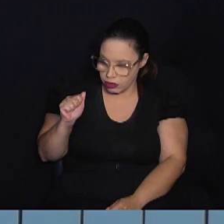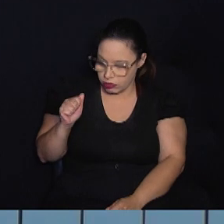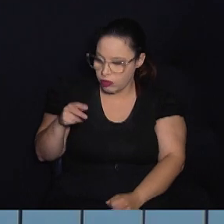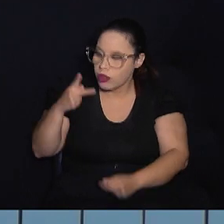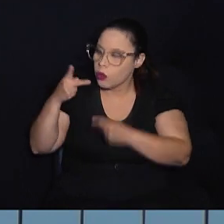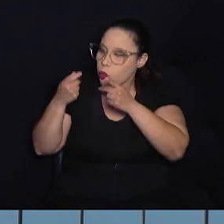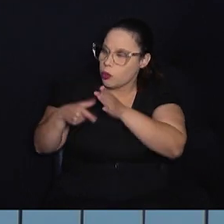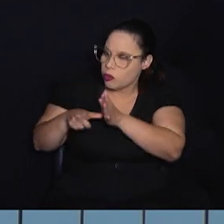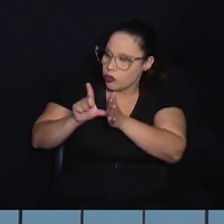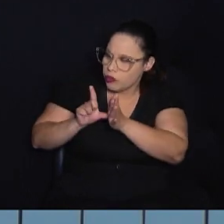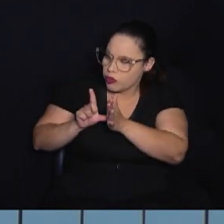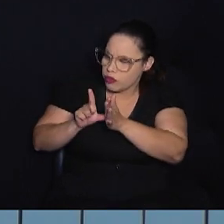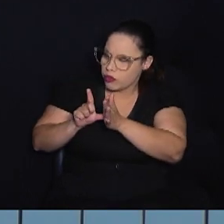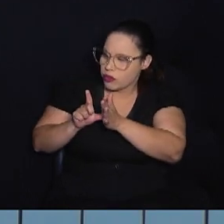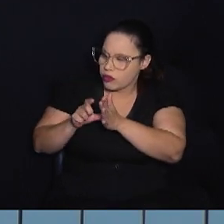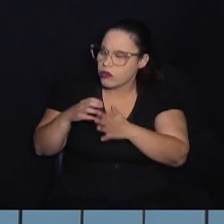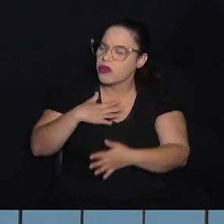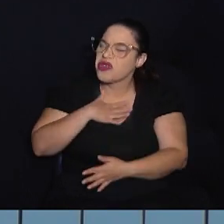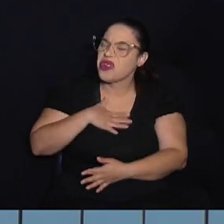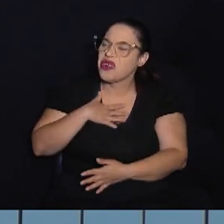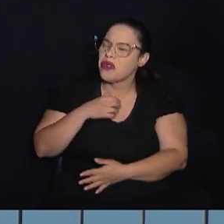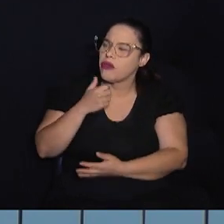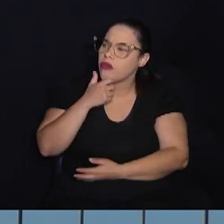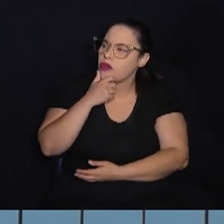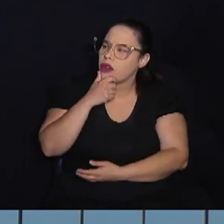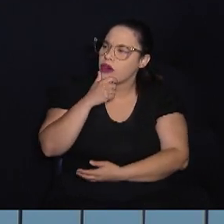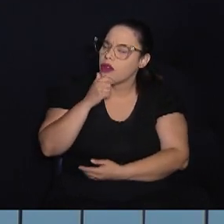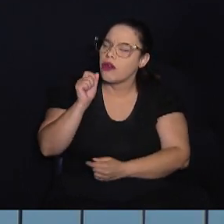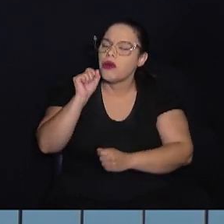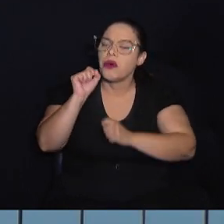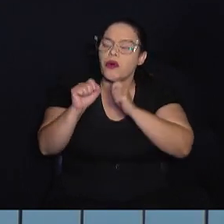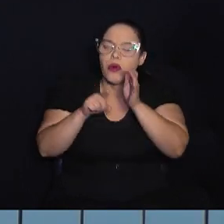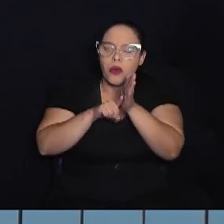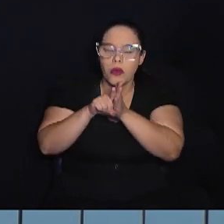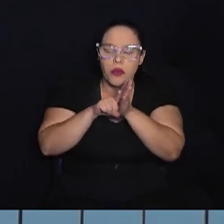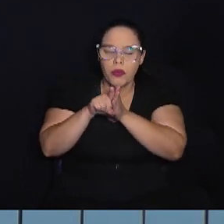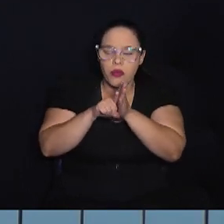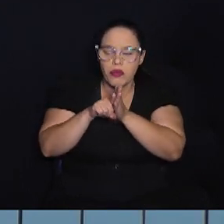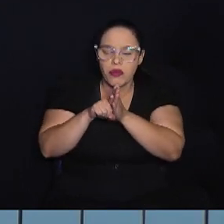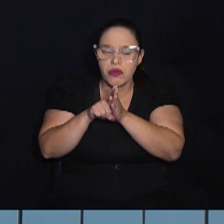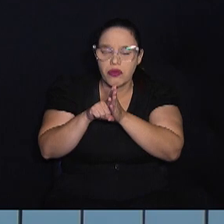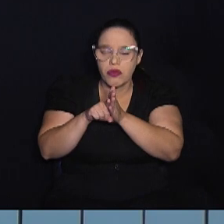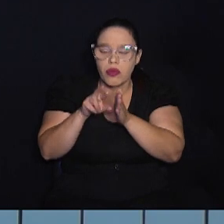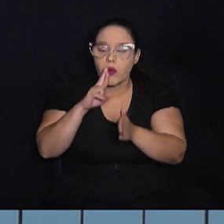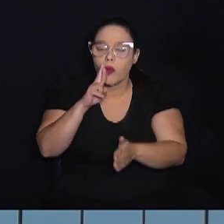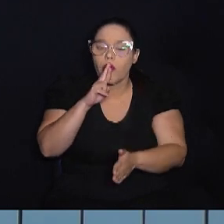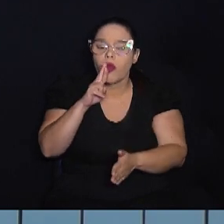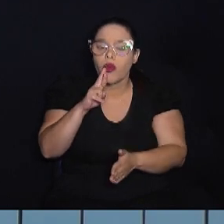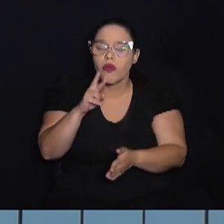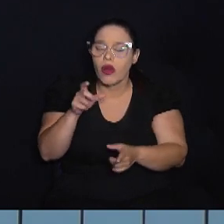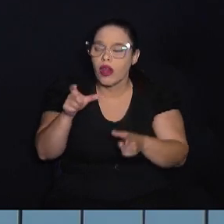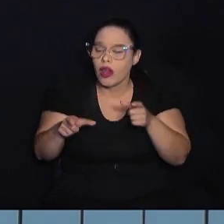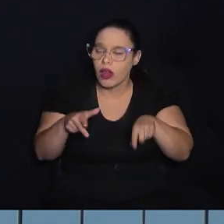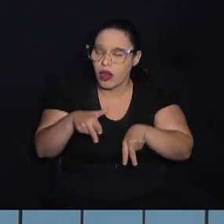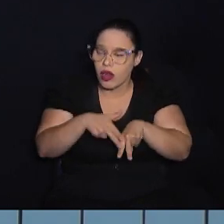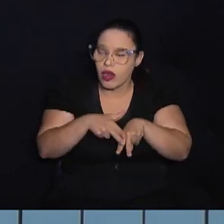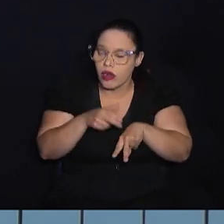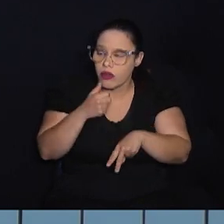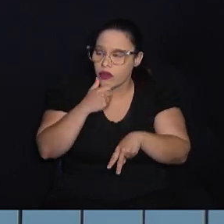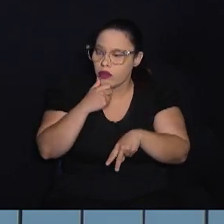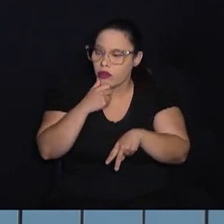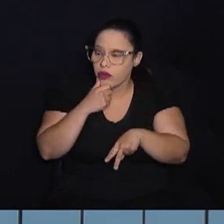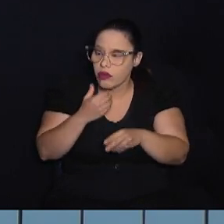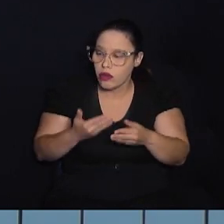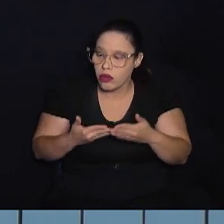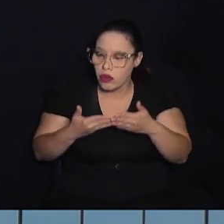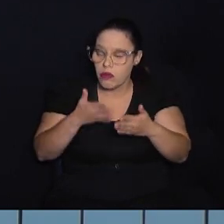um pouquinho antes, eu gostaria de saber, né, o que que foi verificado com a imunoterapia, né, para esses pacientes? Ela oferece aí